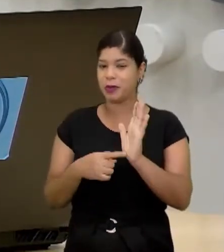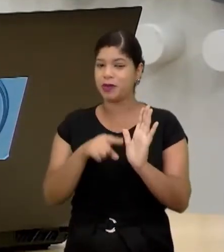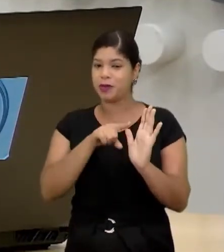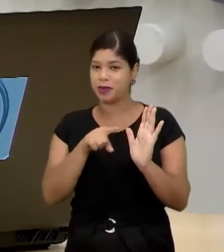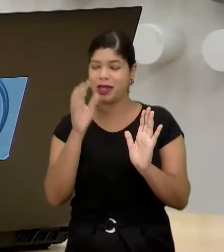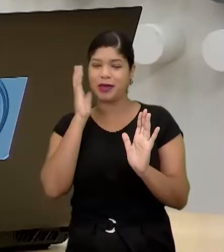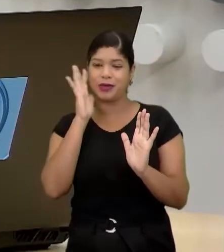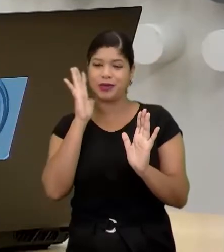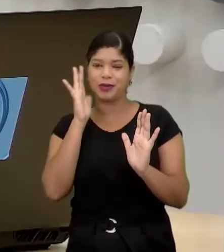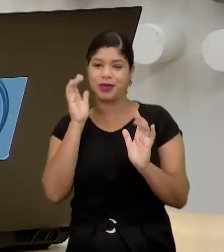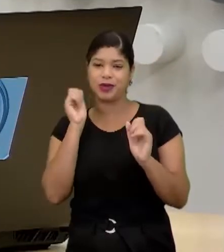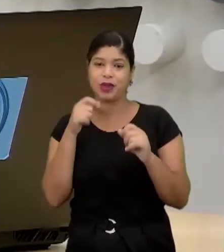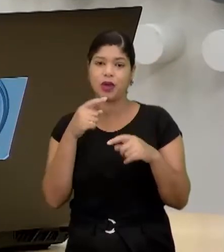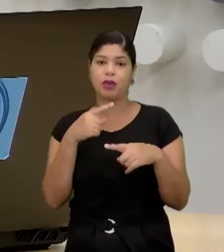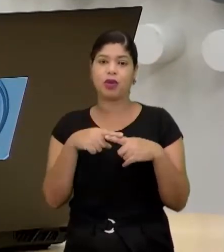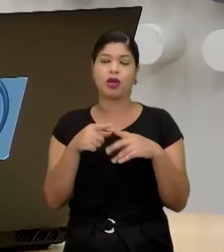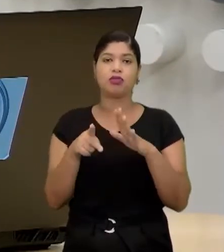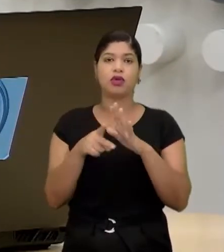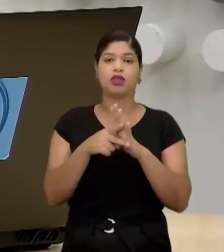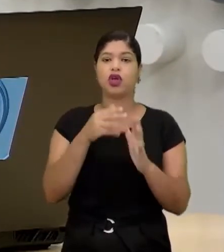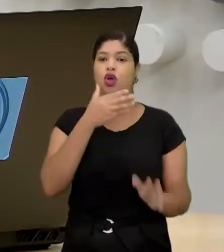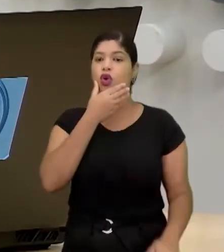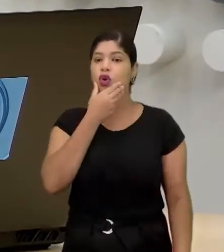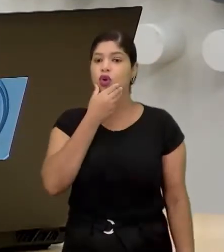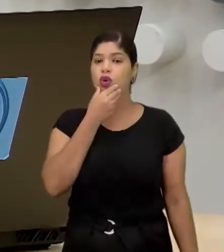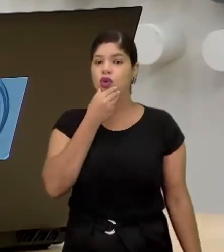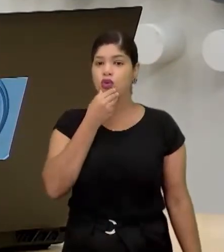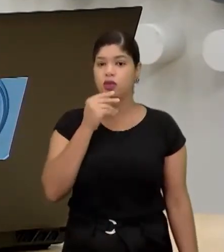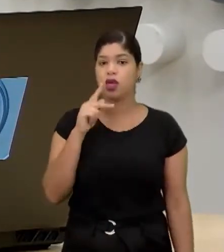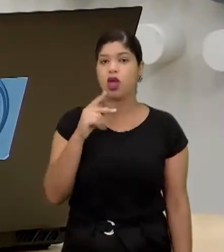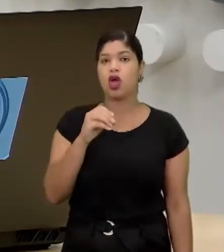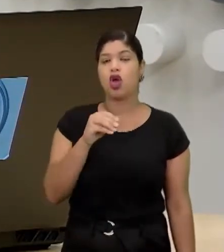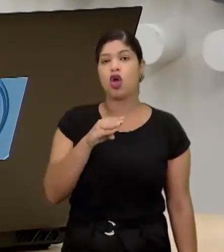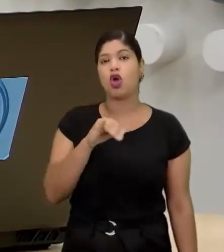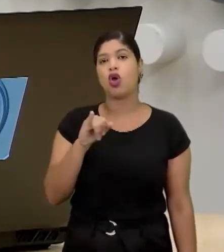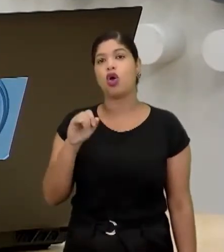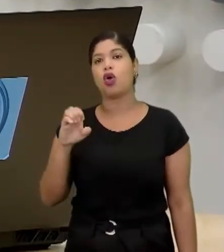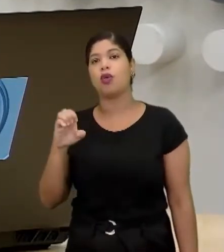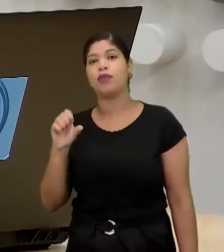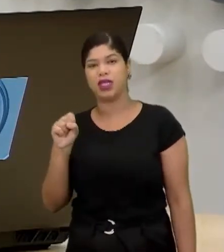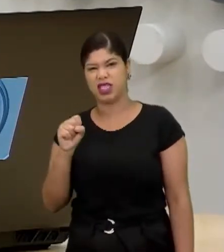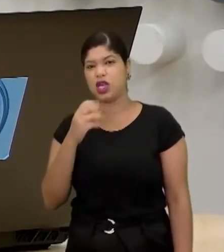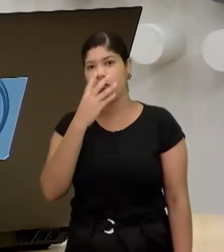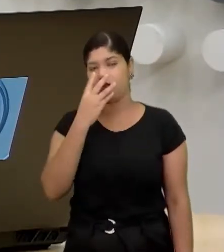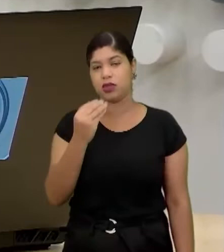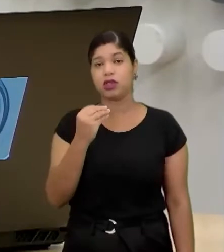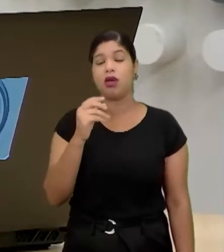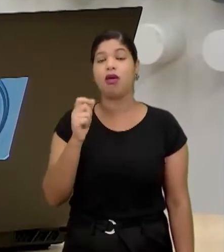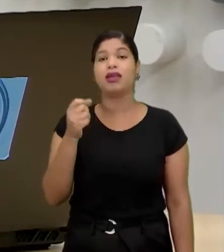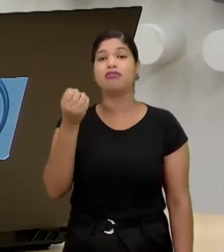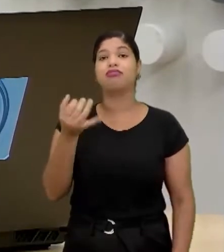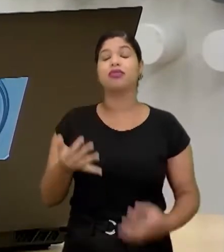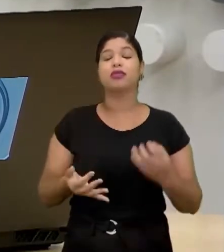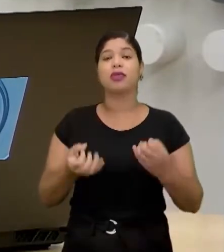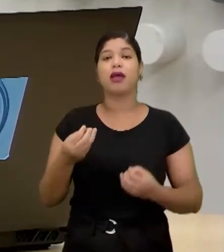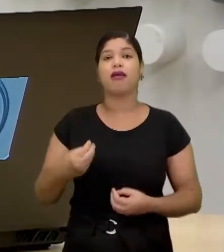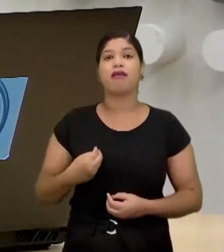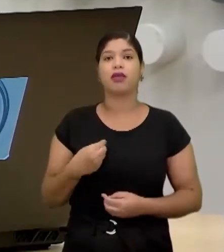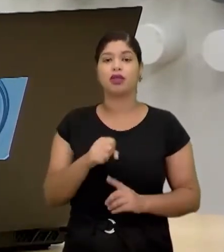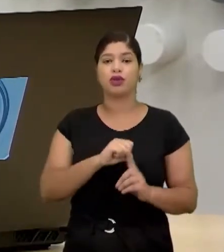tenha em mente né que essa construção do Robson é uma construção hipotética que ele faz para tentar explicar a vida em sociedade